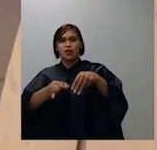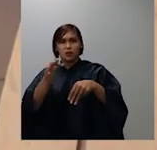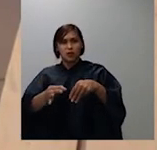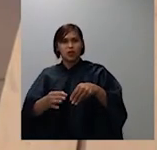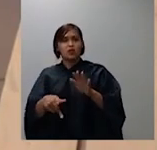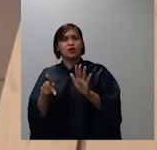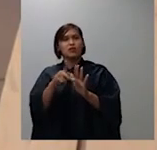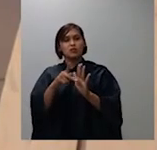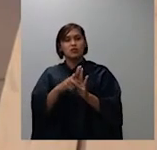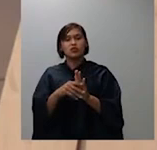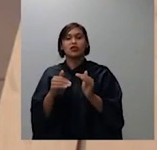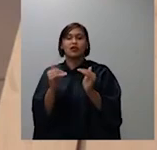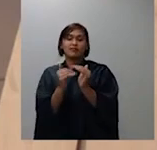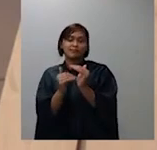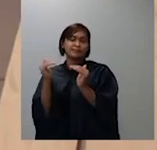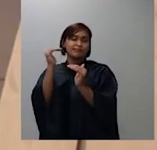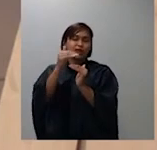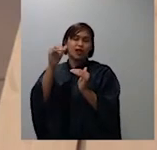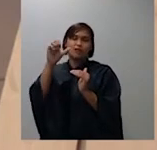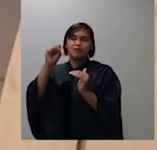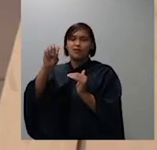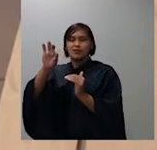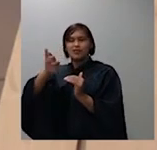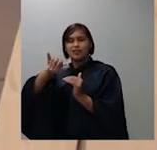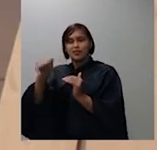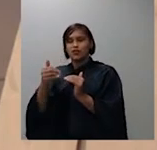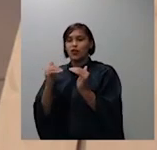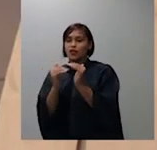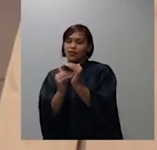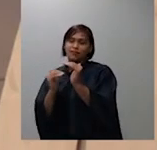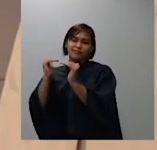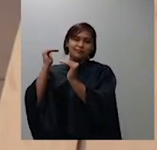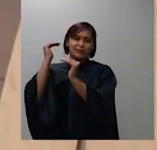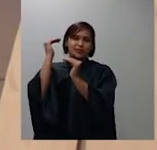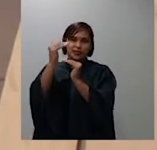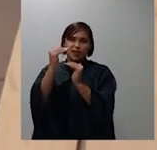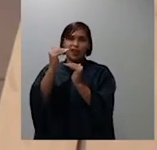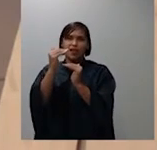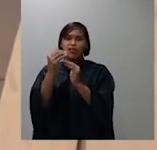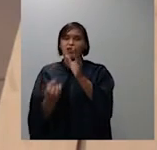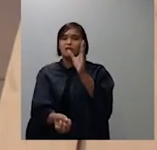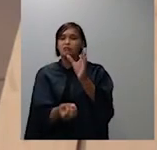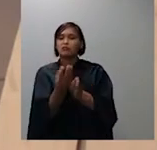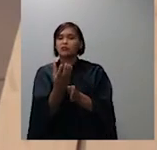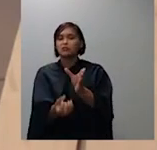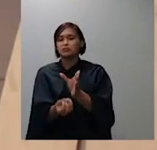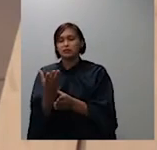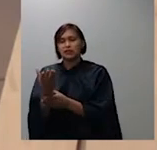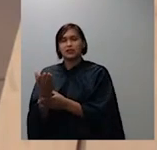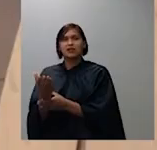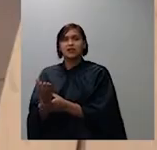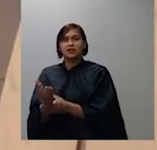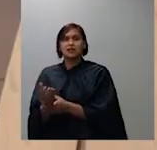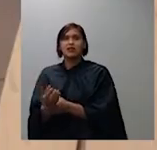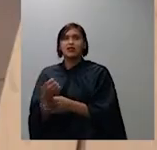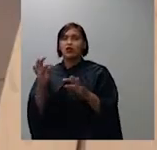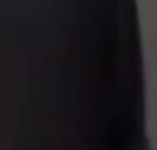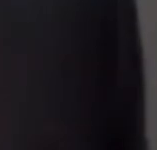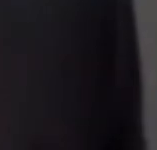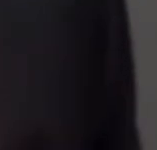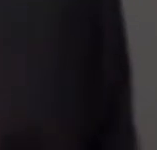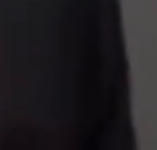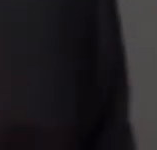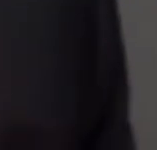de justiça numa posição de vanguarda em publicações dentes todos os circulares dentro todas as instituições